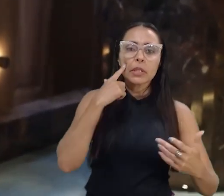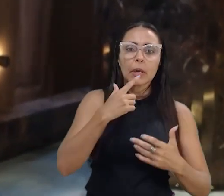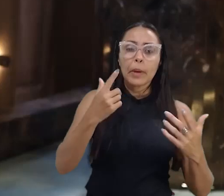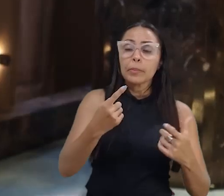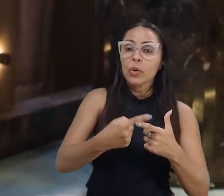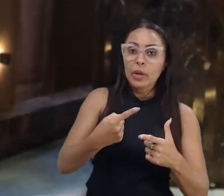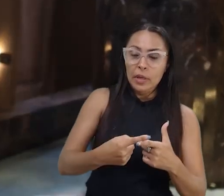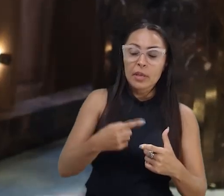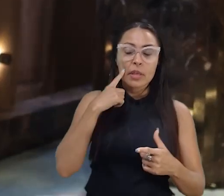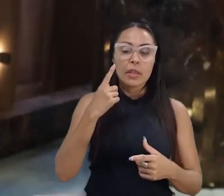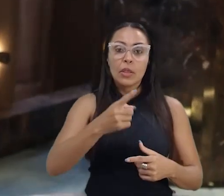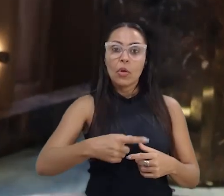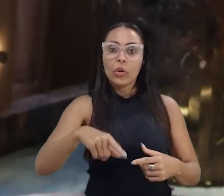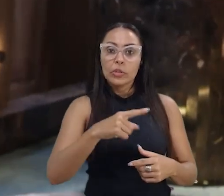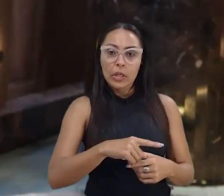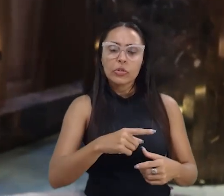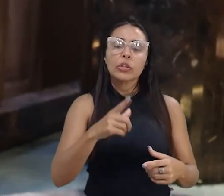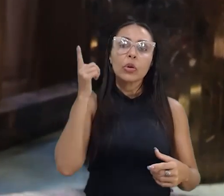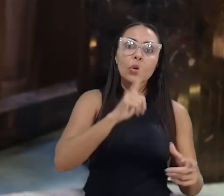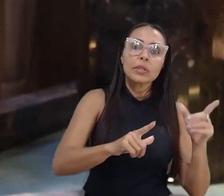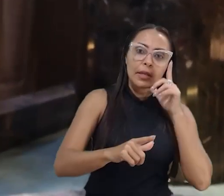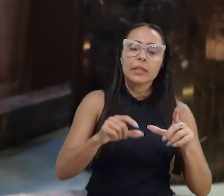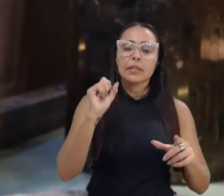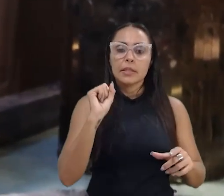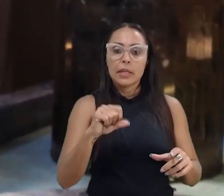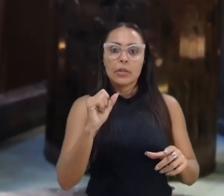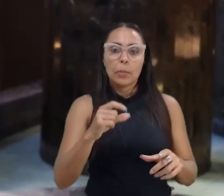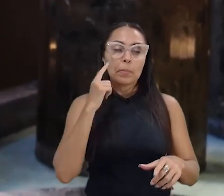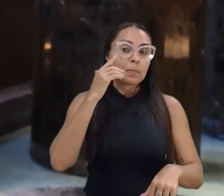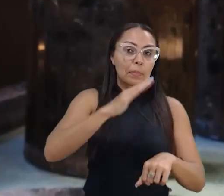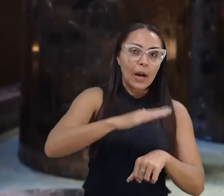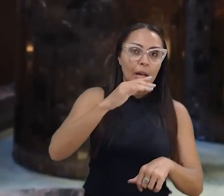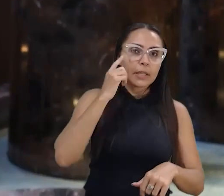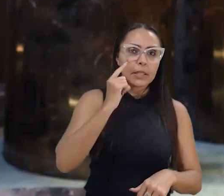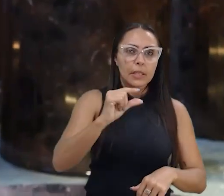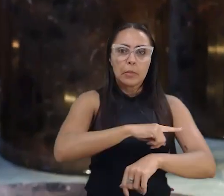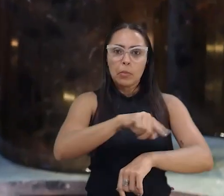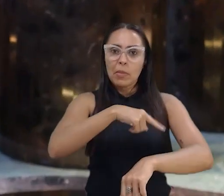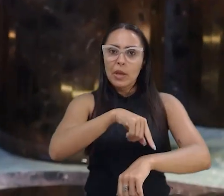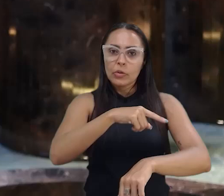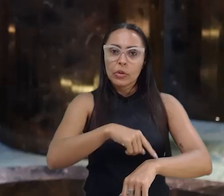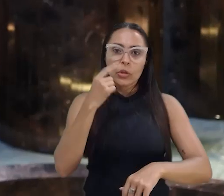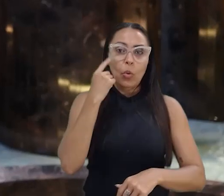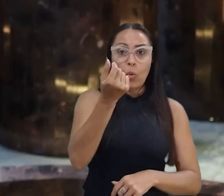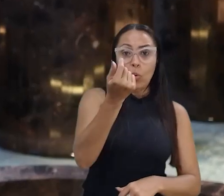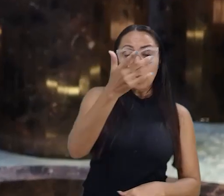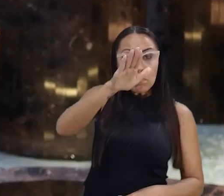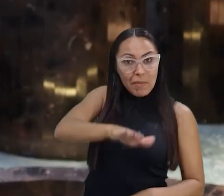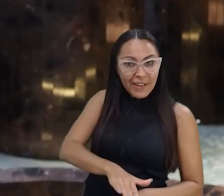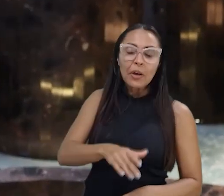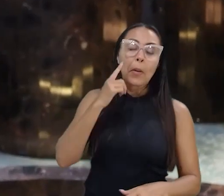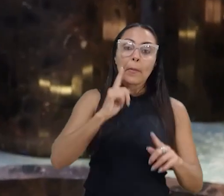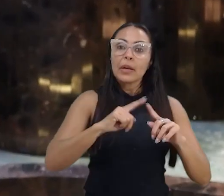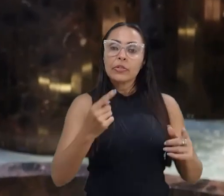escala. Por quê? Em larga escala a gente consegue produzir mais em menos tempo e com um custo menor, mas a gente não